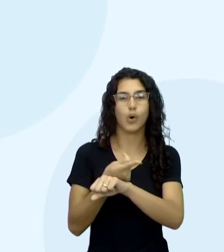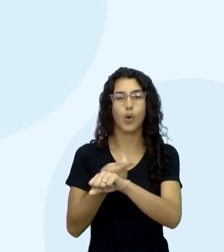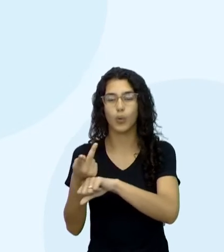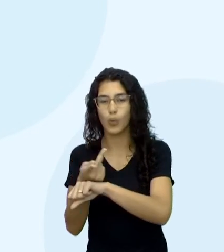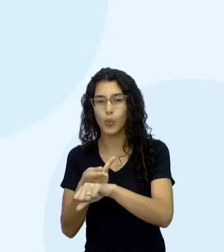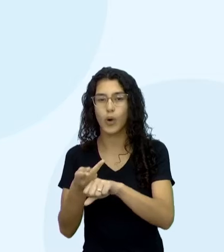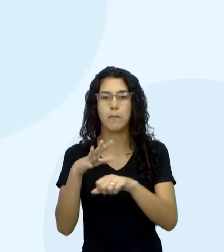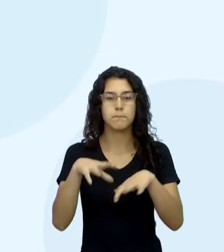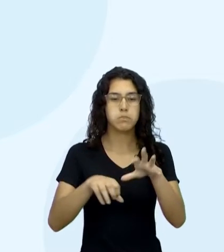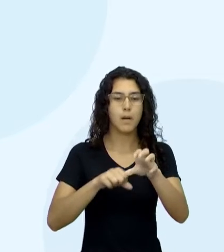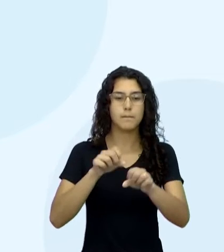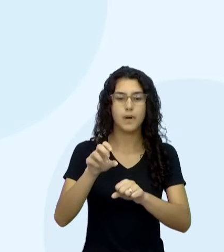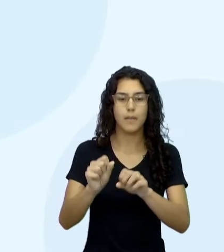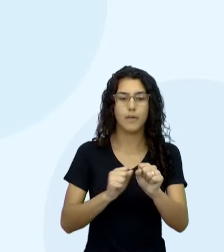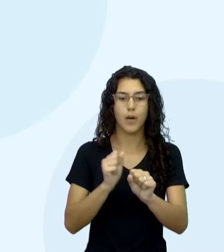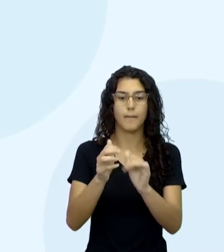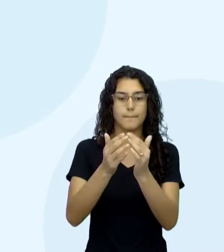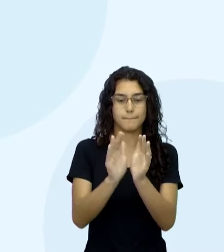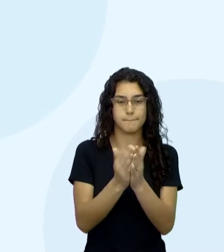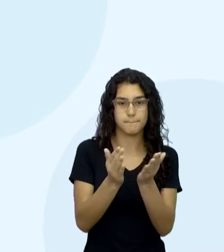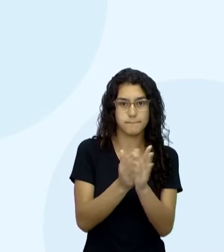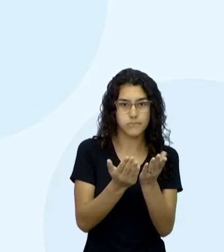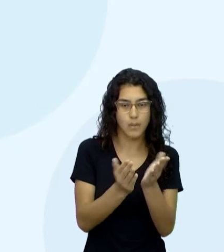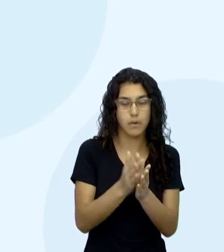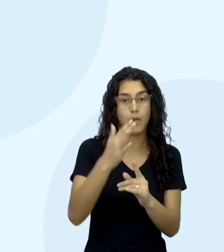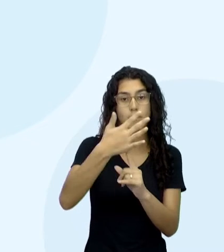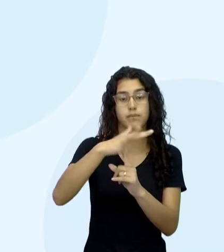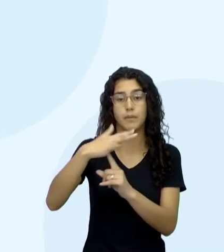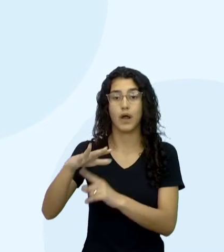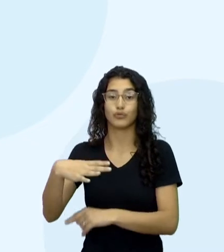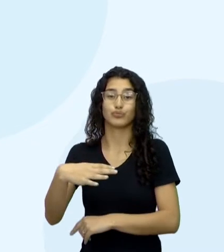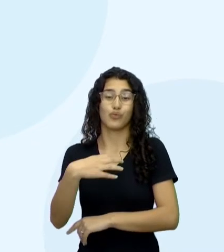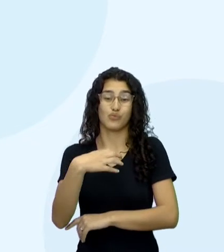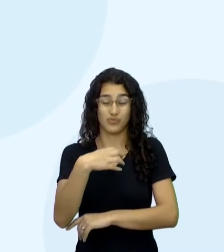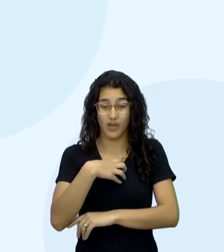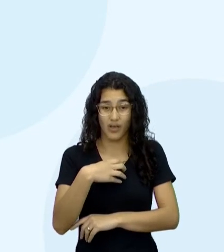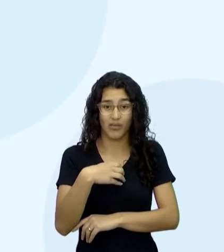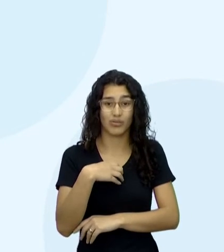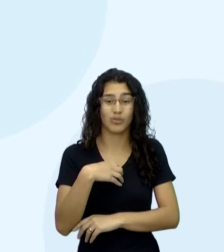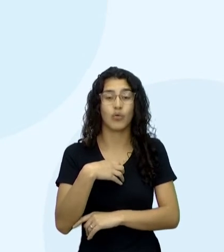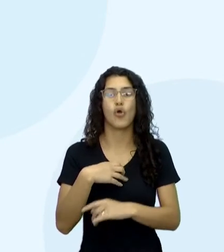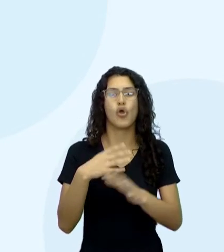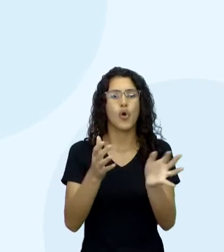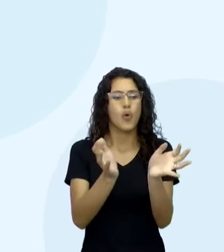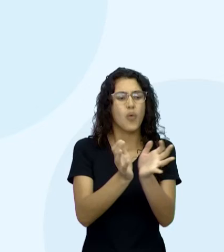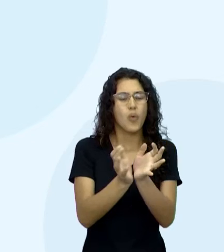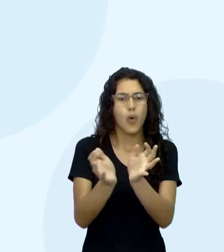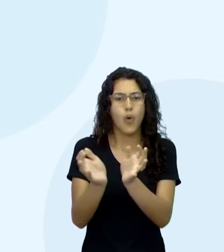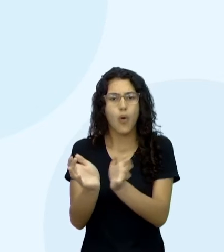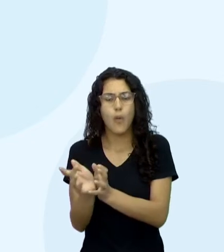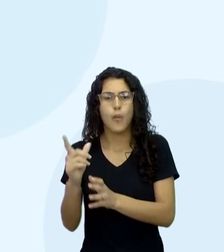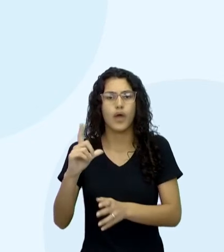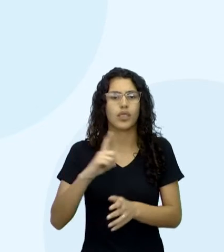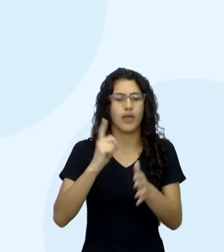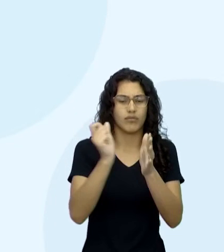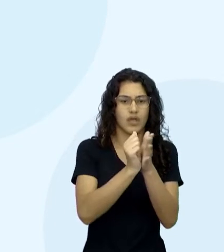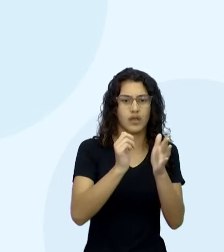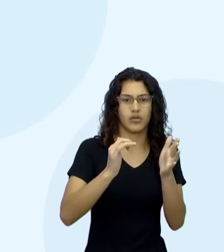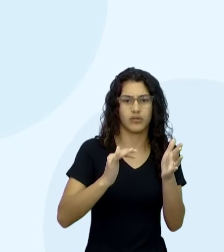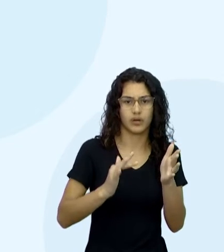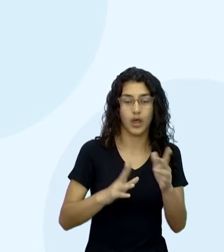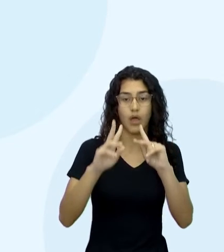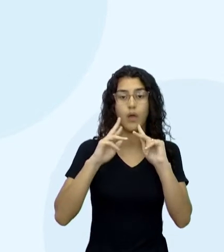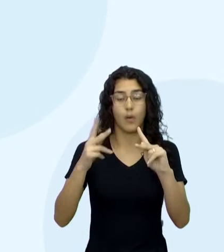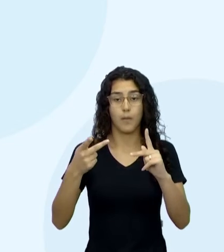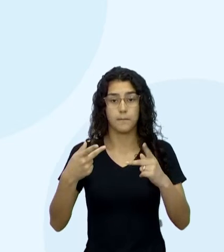desmedida do empobrecimento do meio ambiente de uma tal forma que o conjunto né das atividades